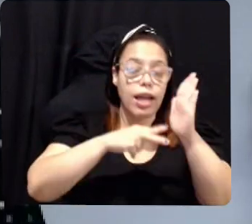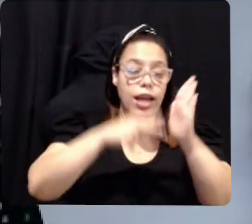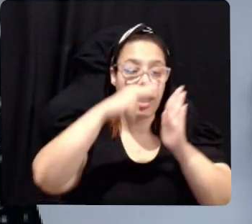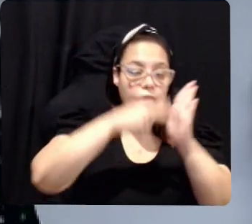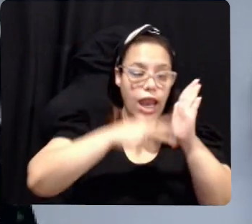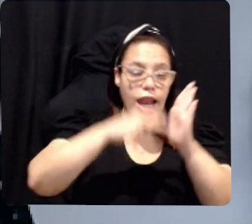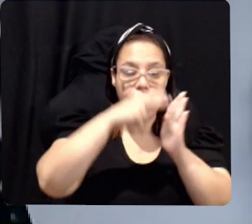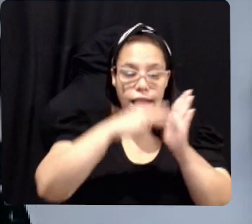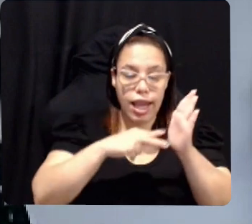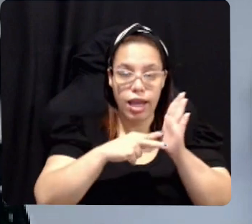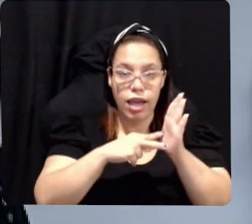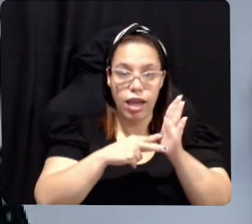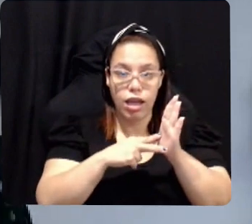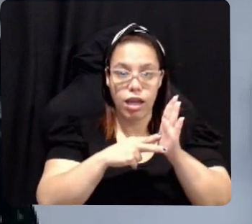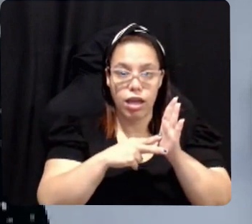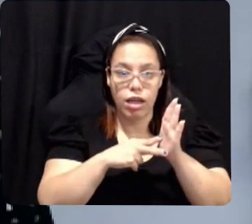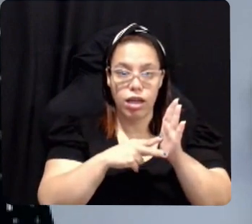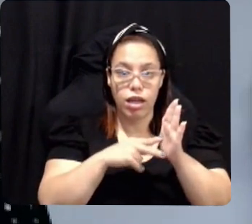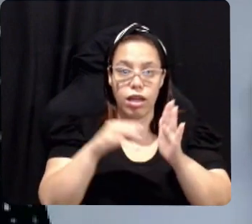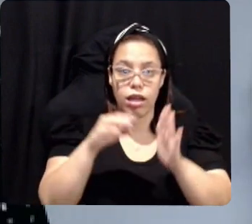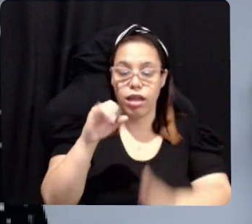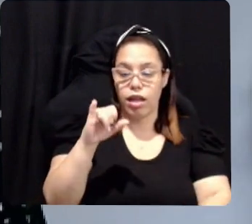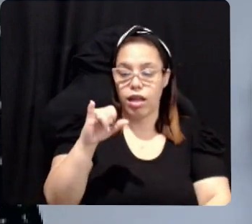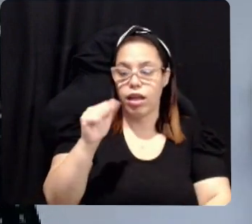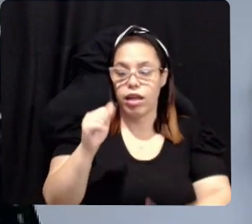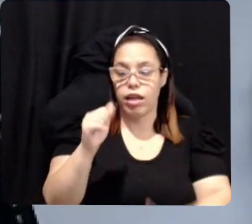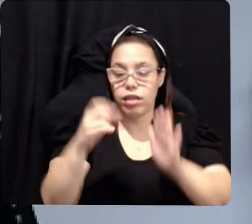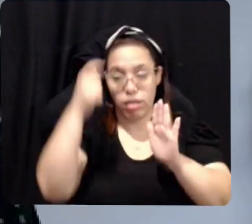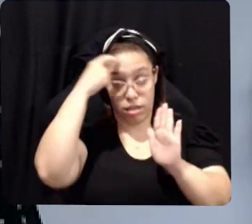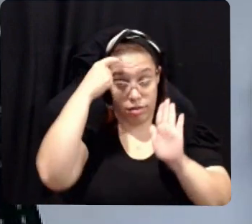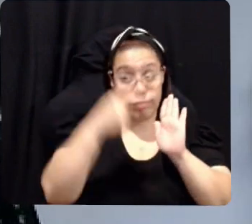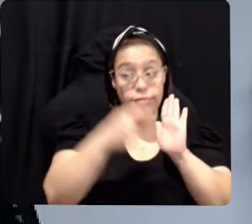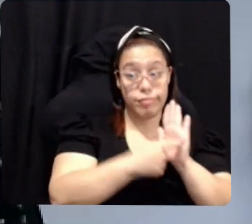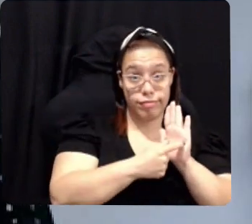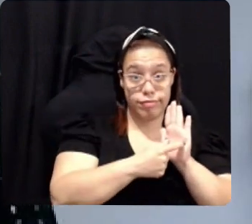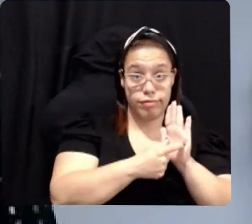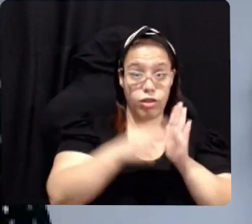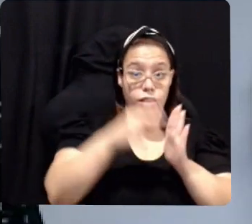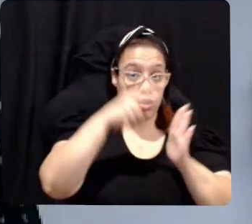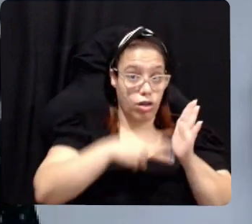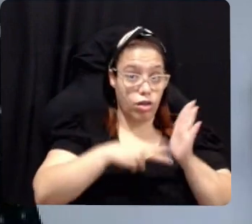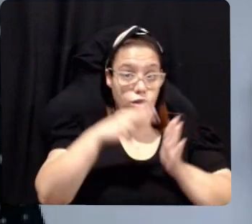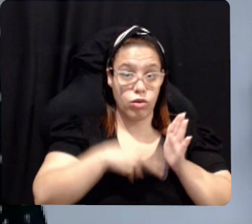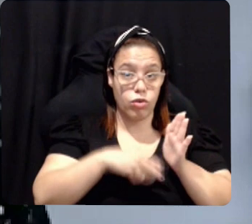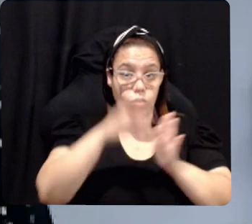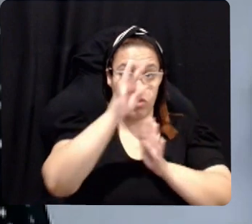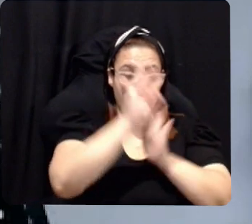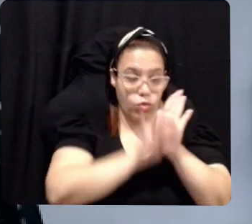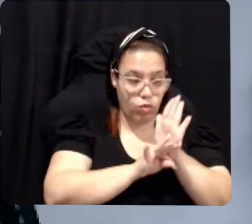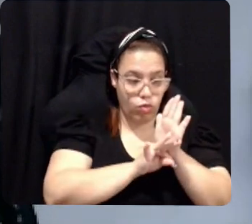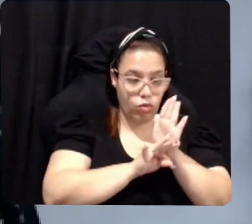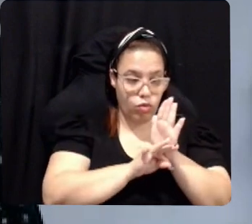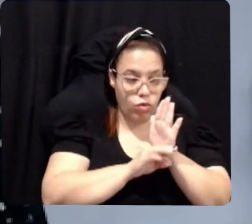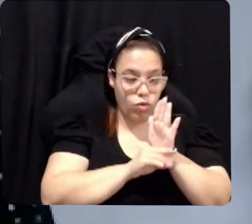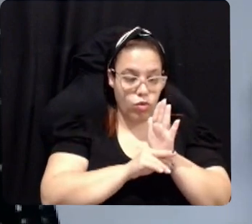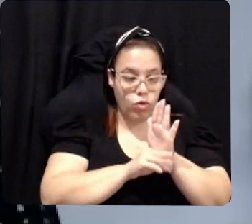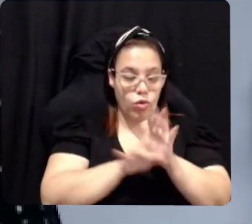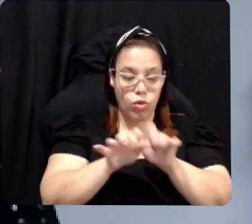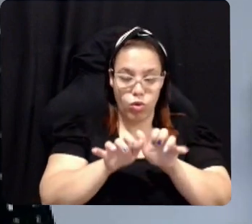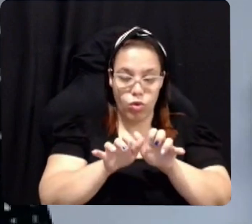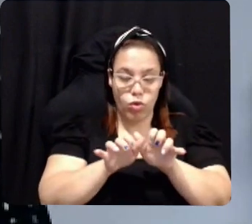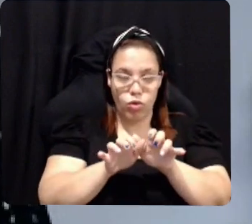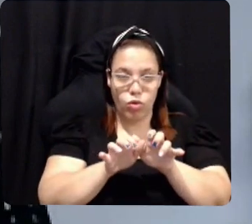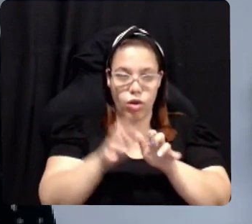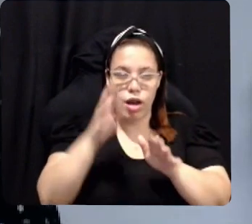eu ler a matéria para ela, hoje em dia a tecnologia ajuda muito, né? A gente tem leitores de texto no próprio